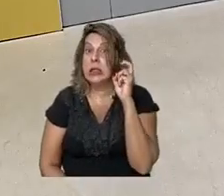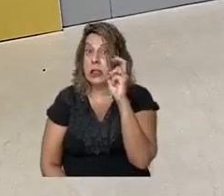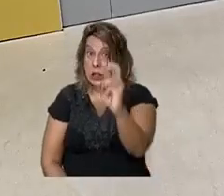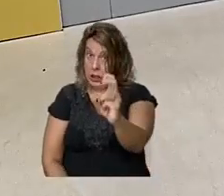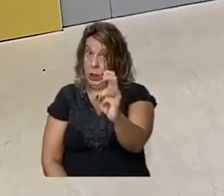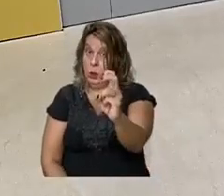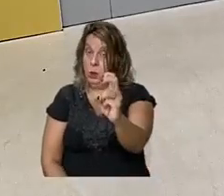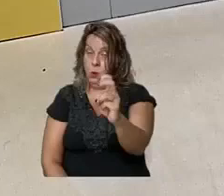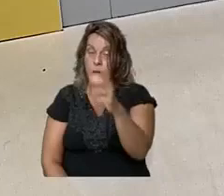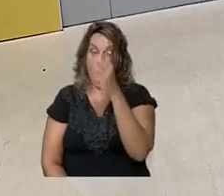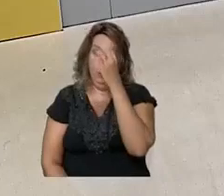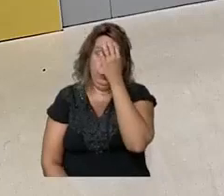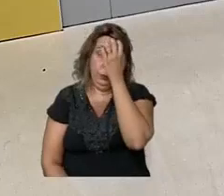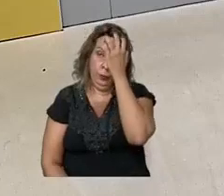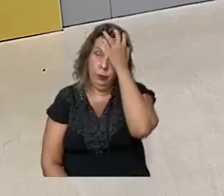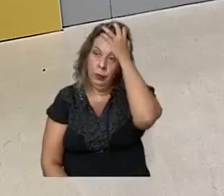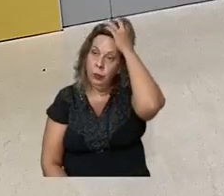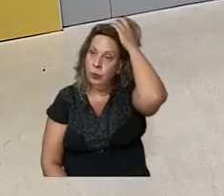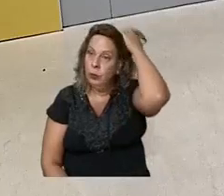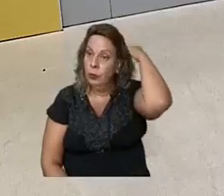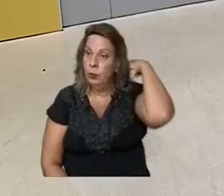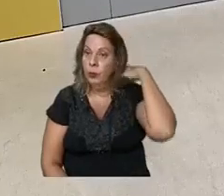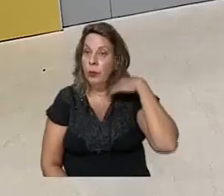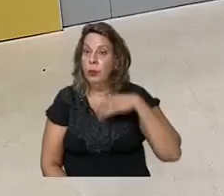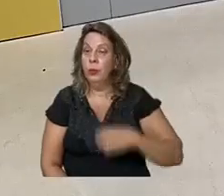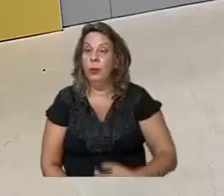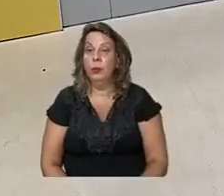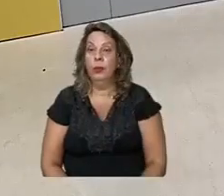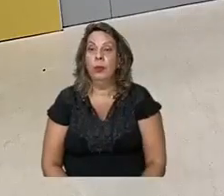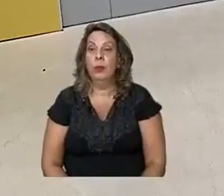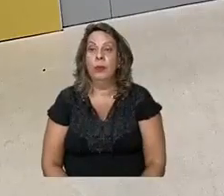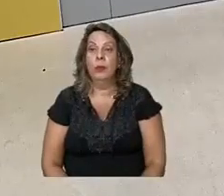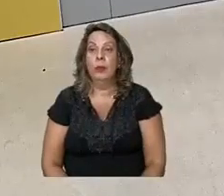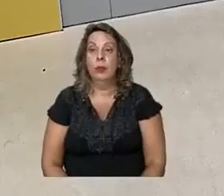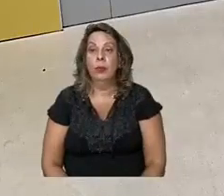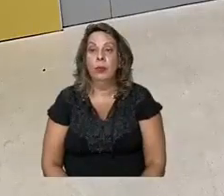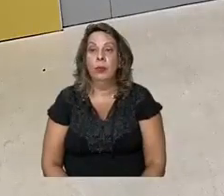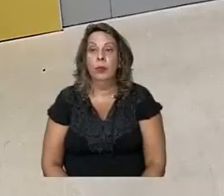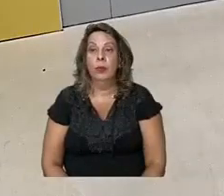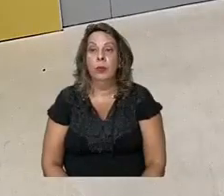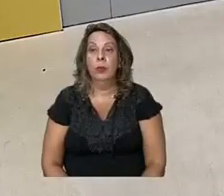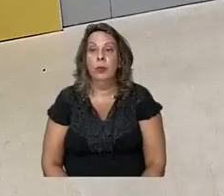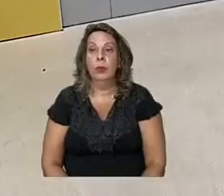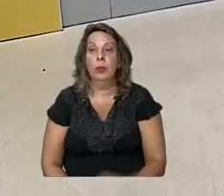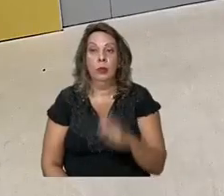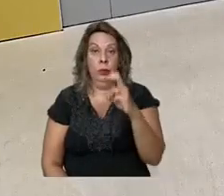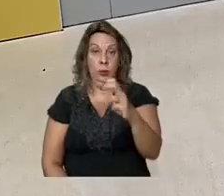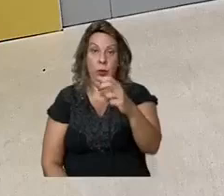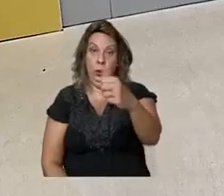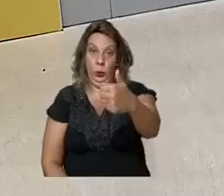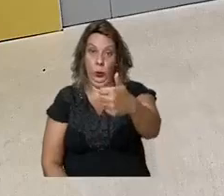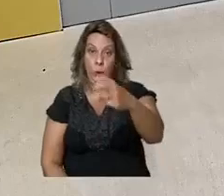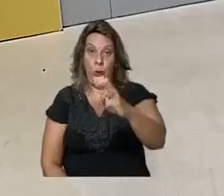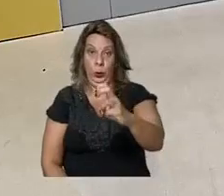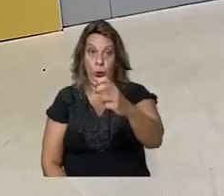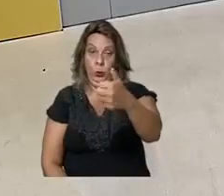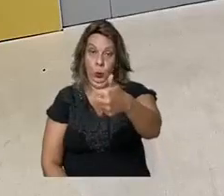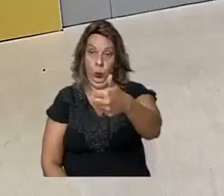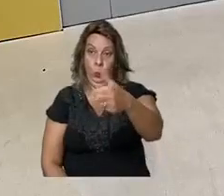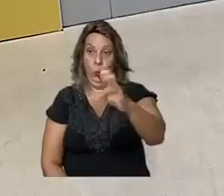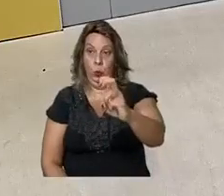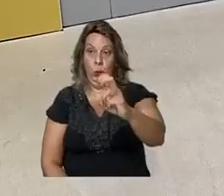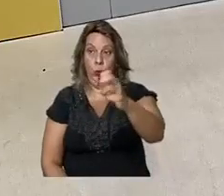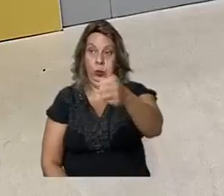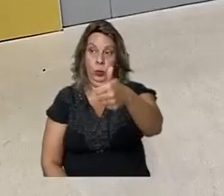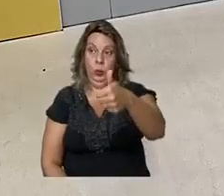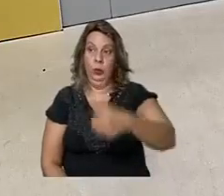sorteado. 5. Bola número 5 tá sorteada, tá valendo o número 5. Sai também número 51,